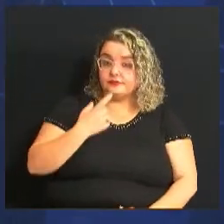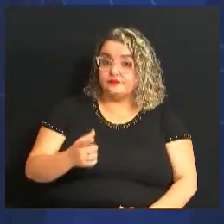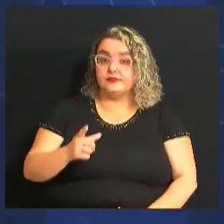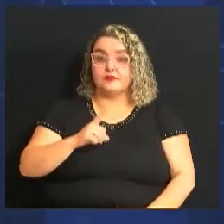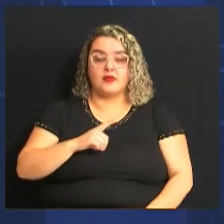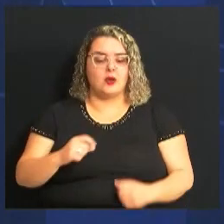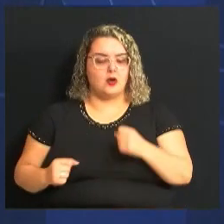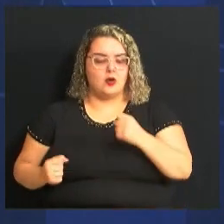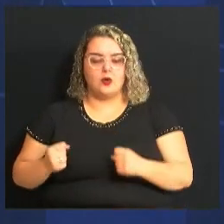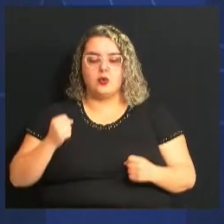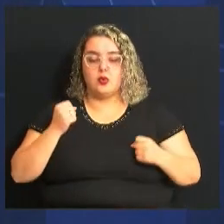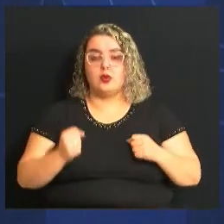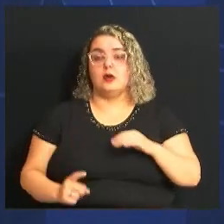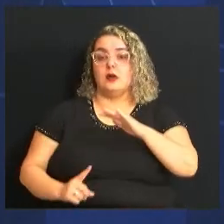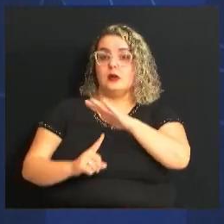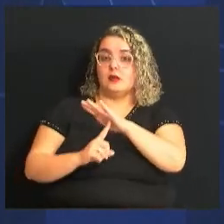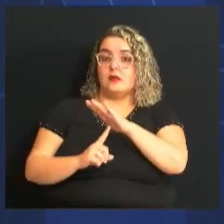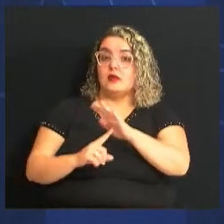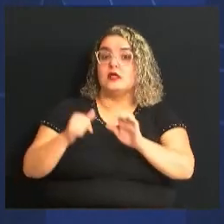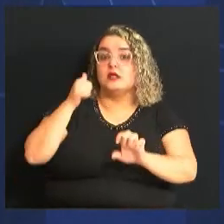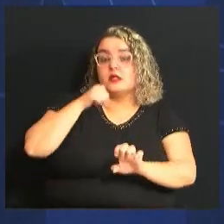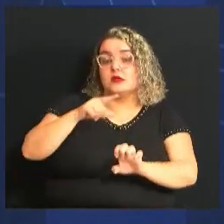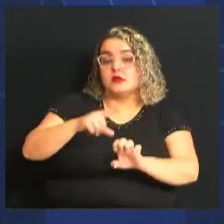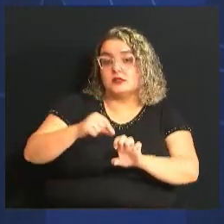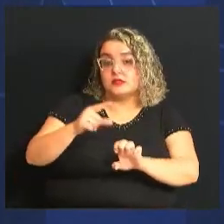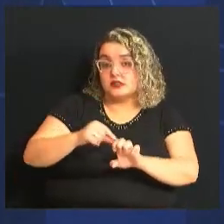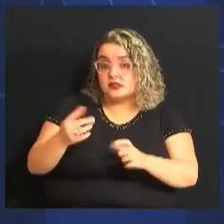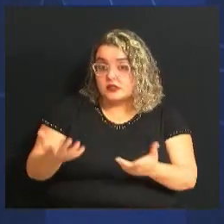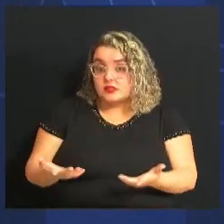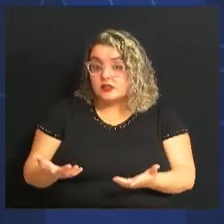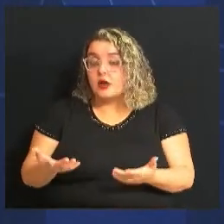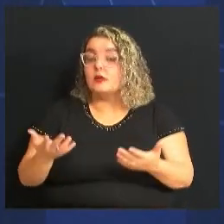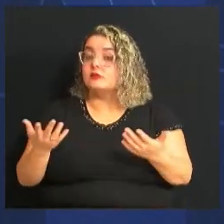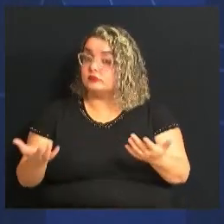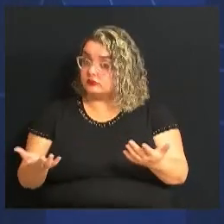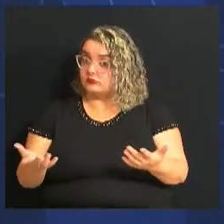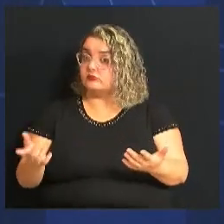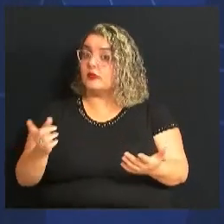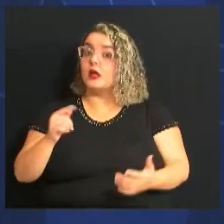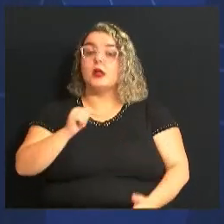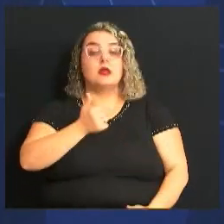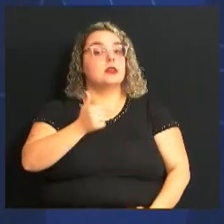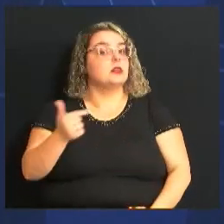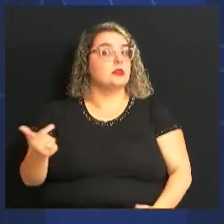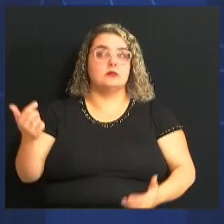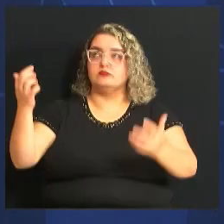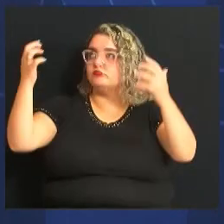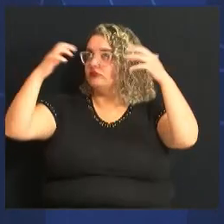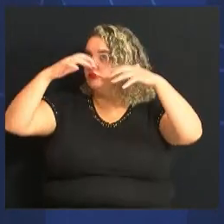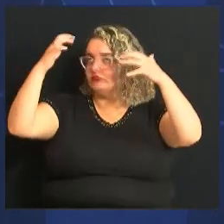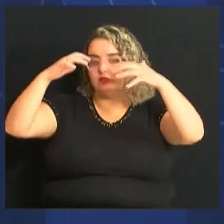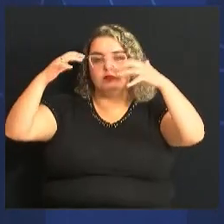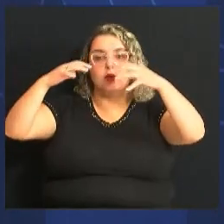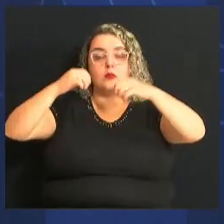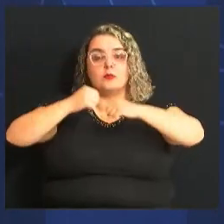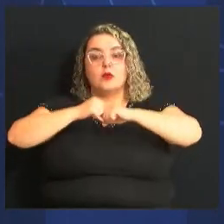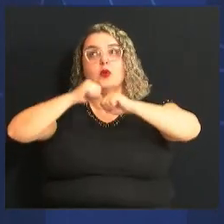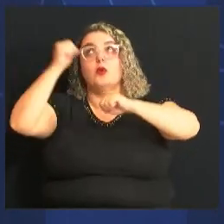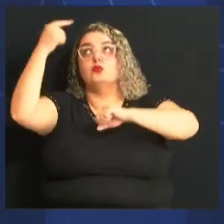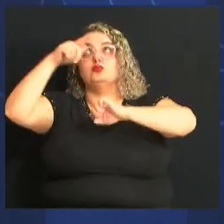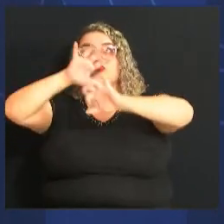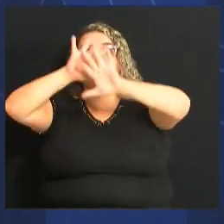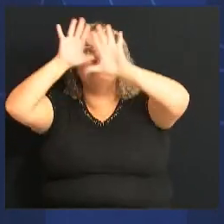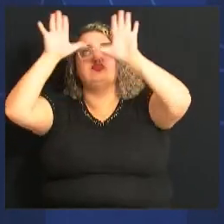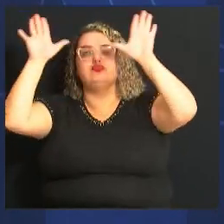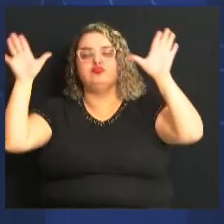corrida, tem a Feira das Empreendedoras, das Mulheres. Então, ó, não tem previsão de chuva, o tempo fica aberto e